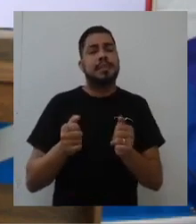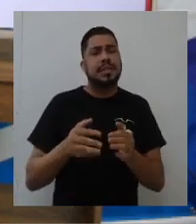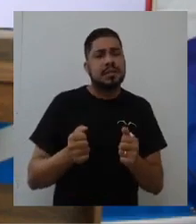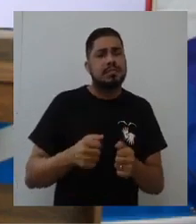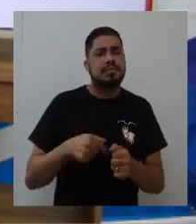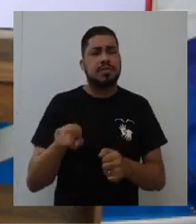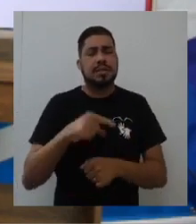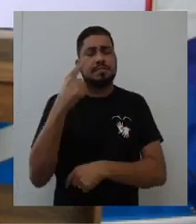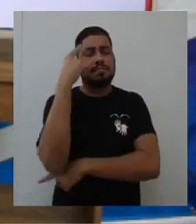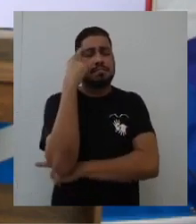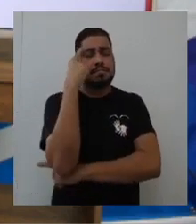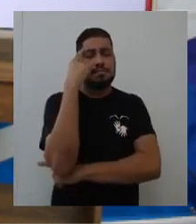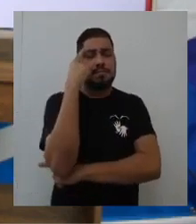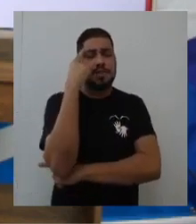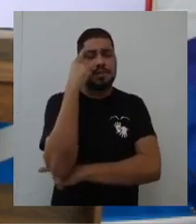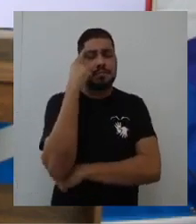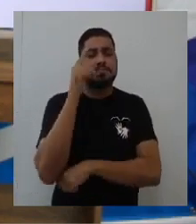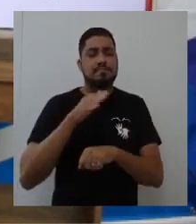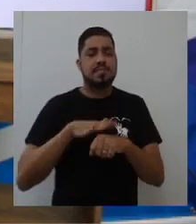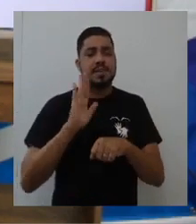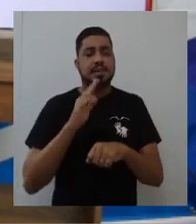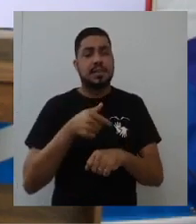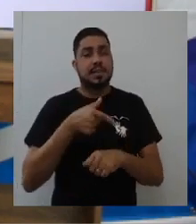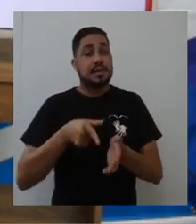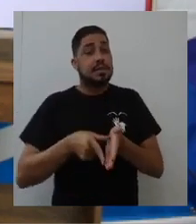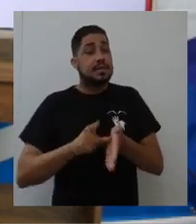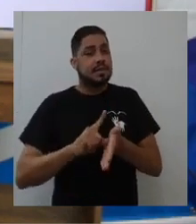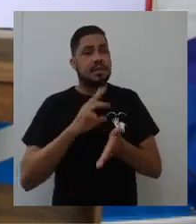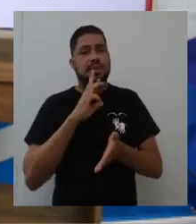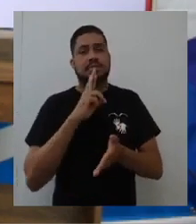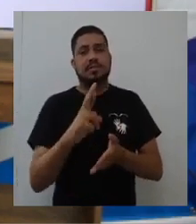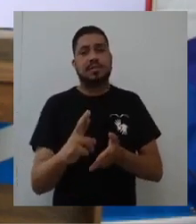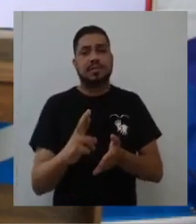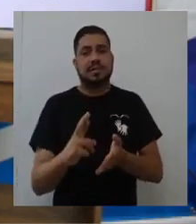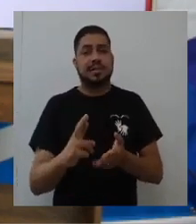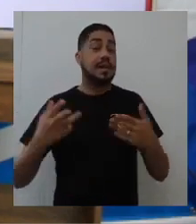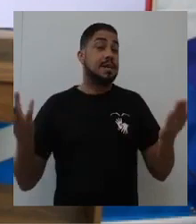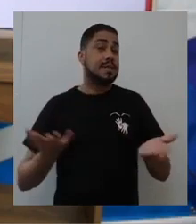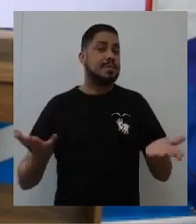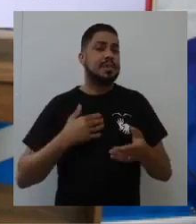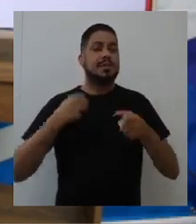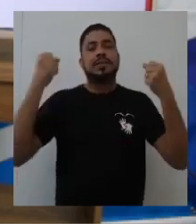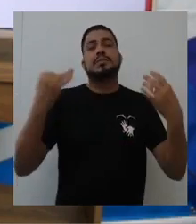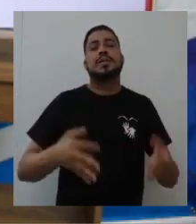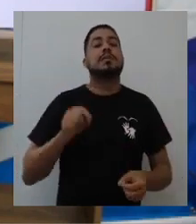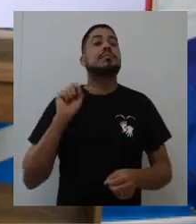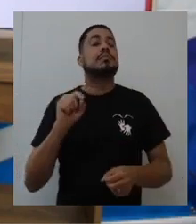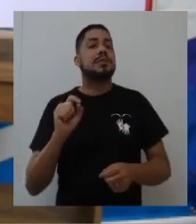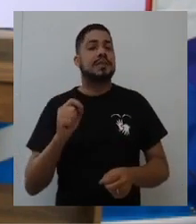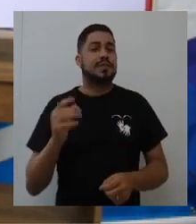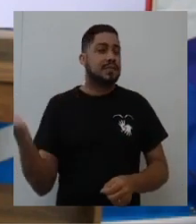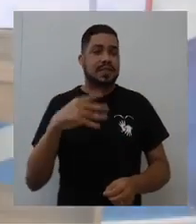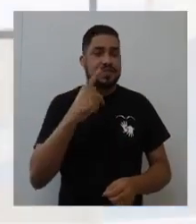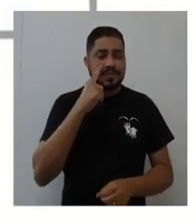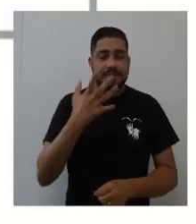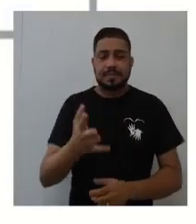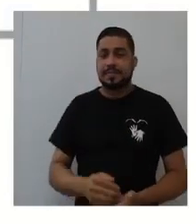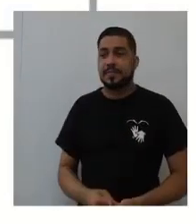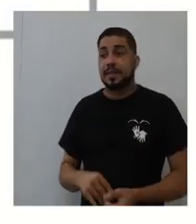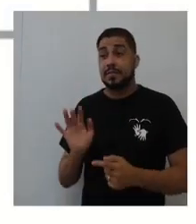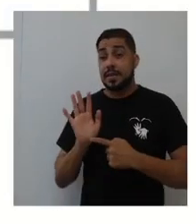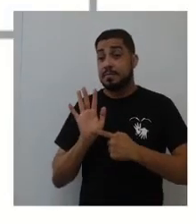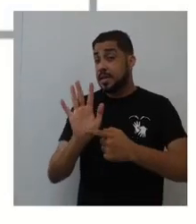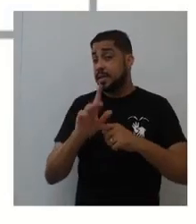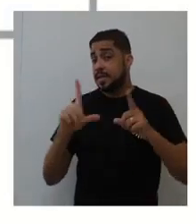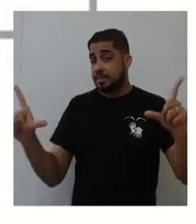assim, pensarem mais um pouquinho antes de responder. E aí, agora eu vou explicar o seguinte para vocês. Se liga aqui comigo. Vai aparecer